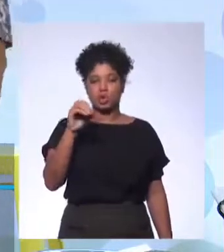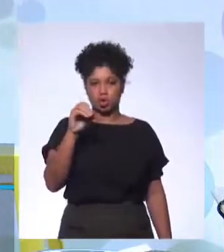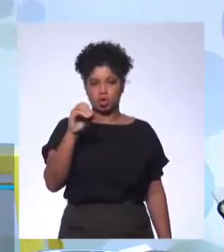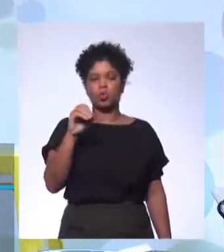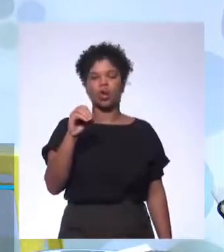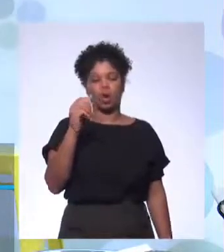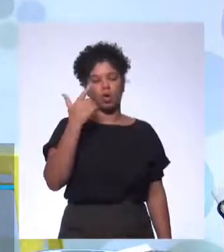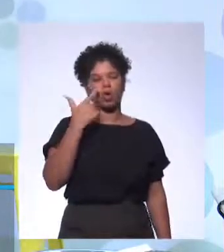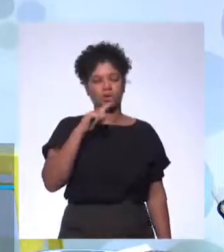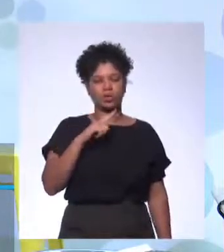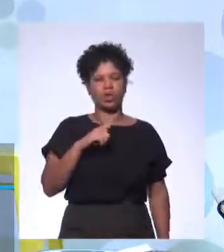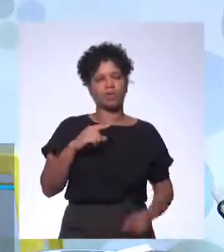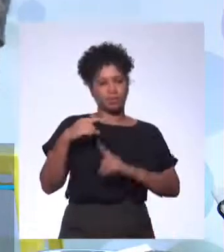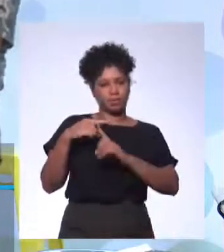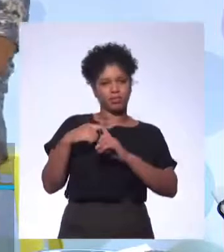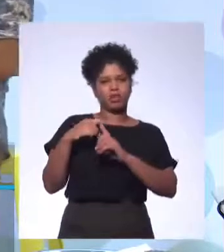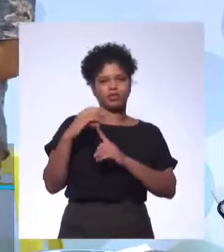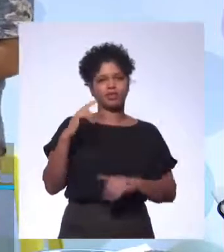ok